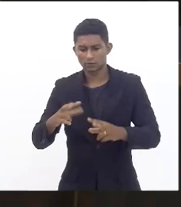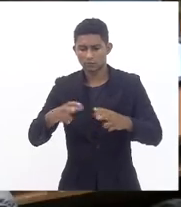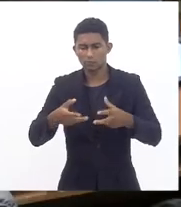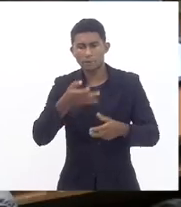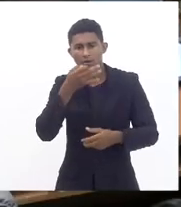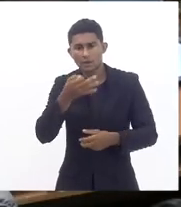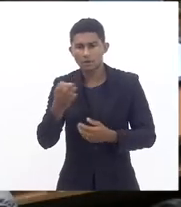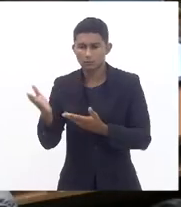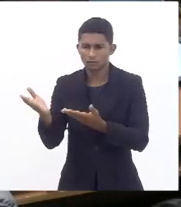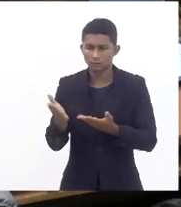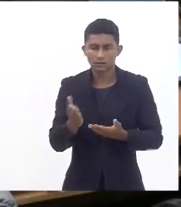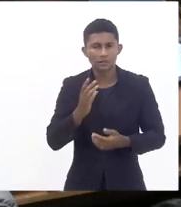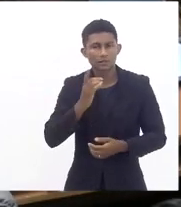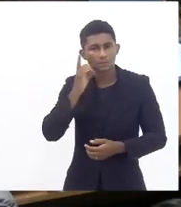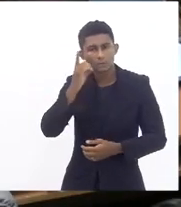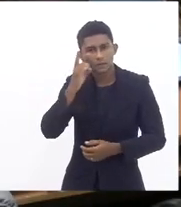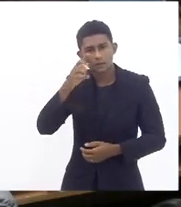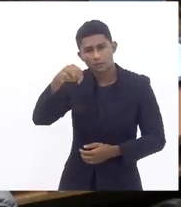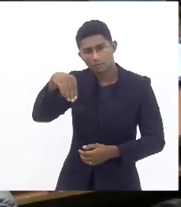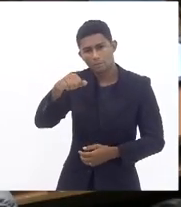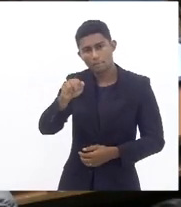Pacheco.